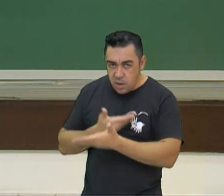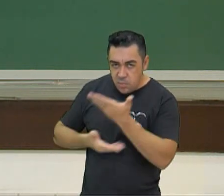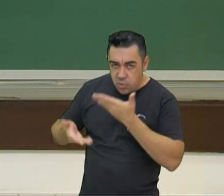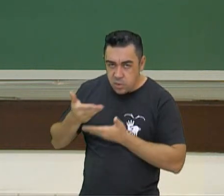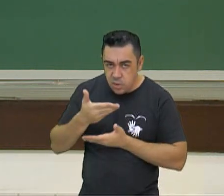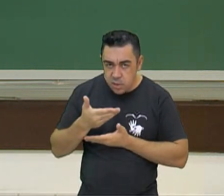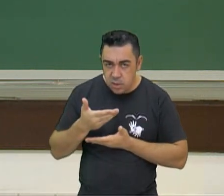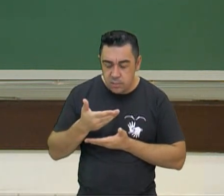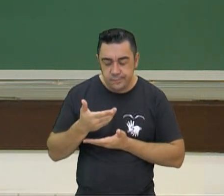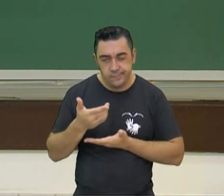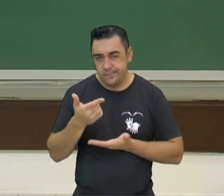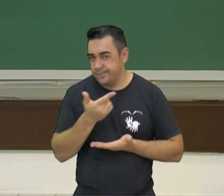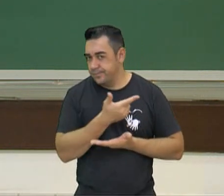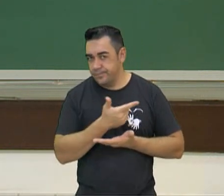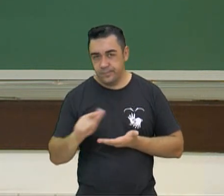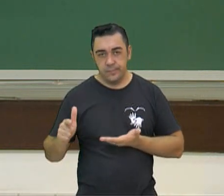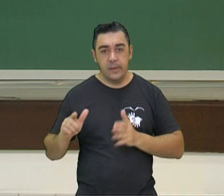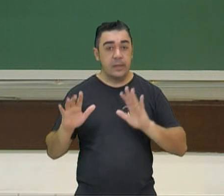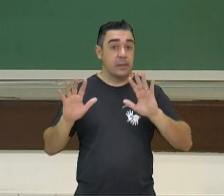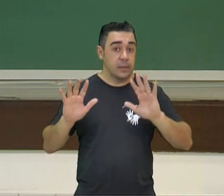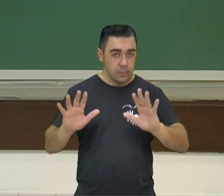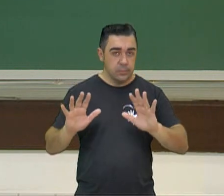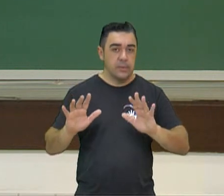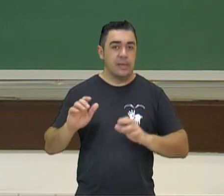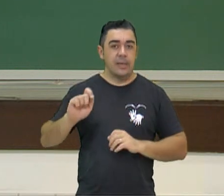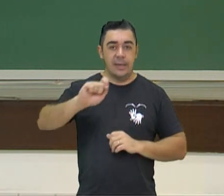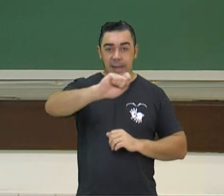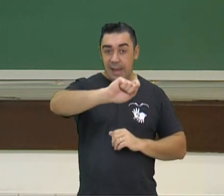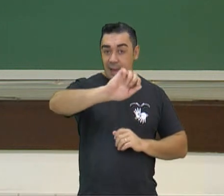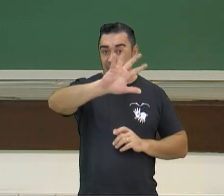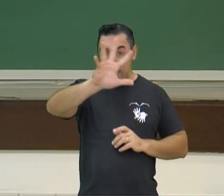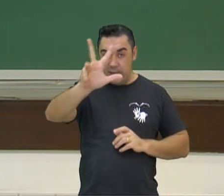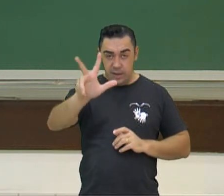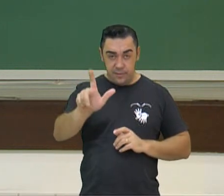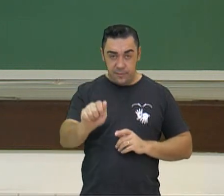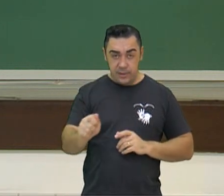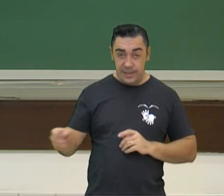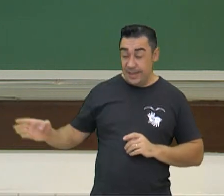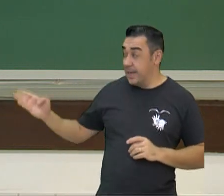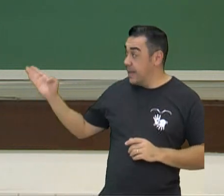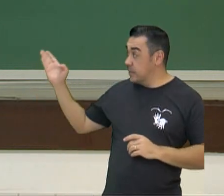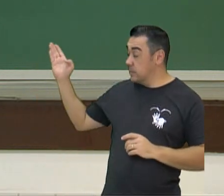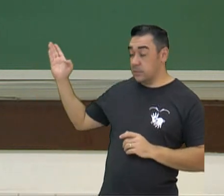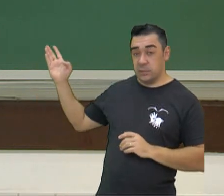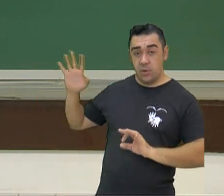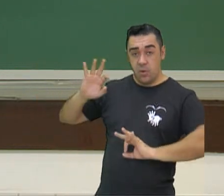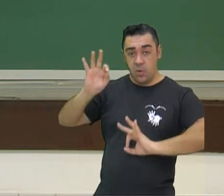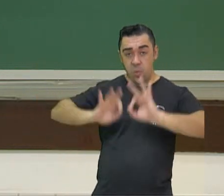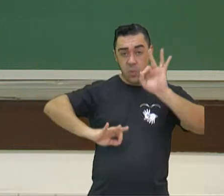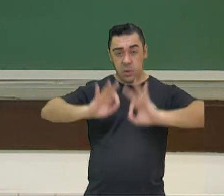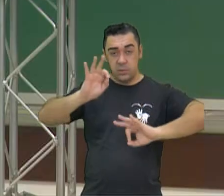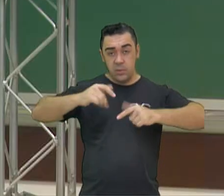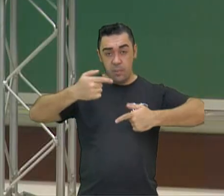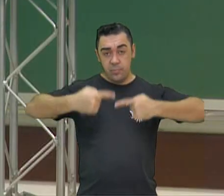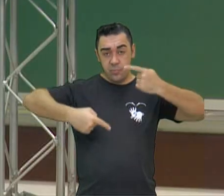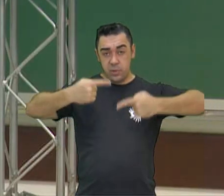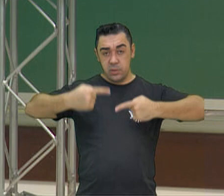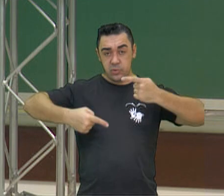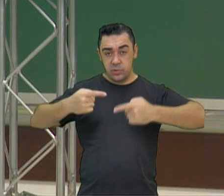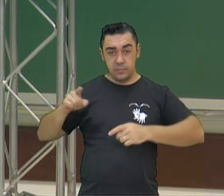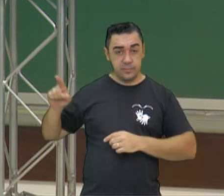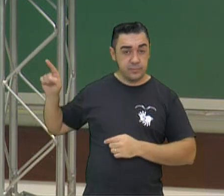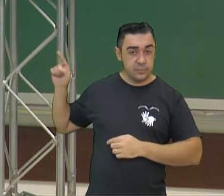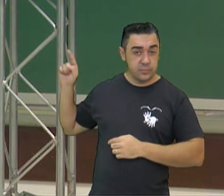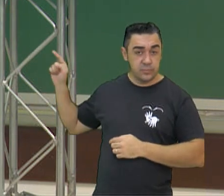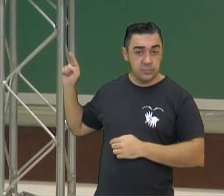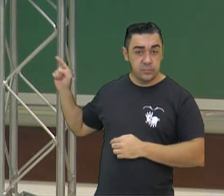irônico. Então, a África, nesta divisão política que foi feita dentro